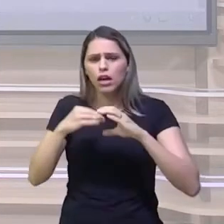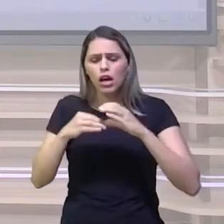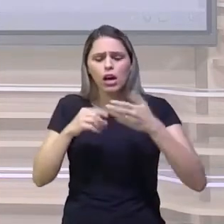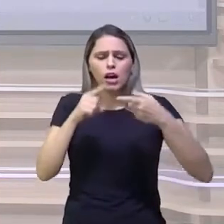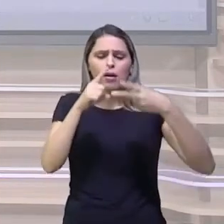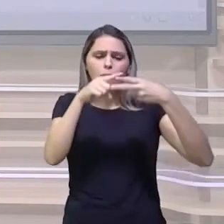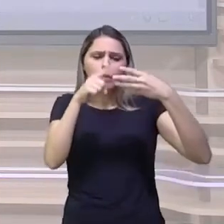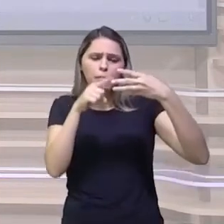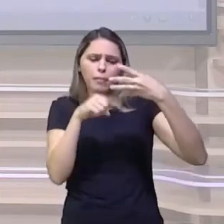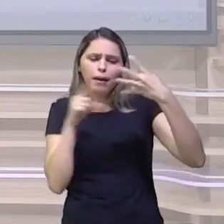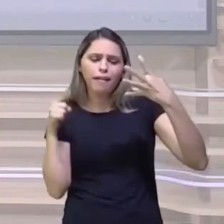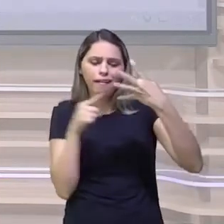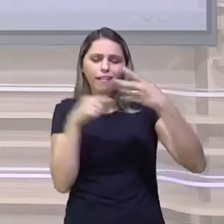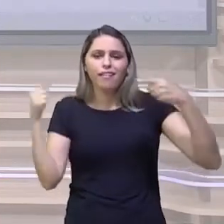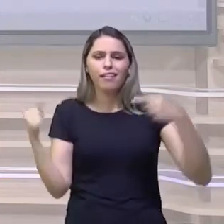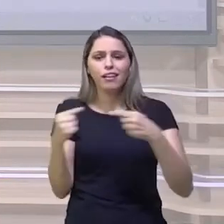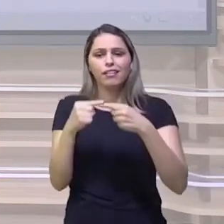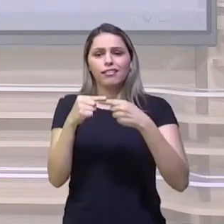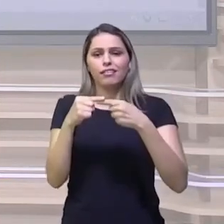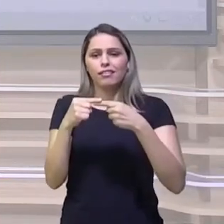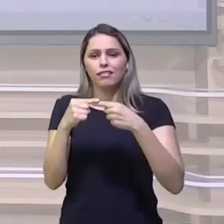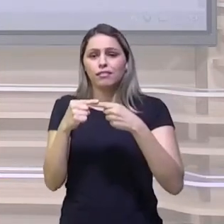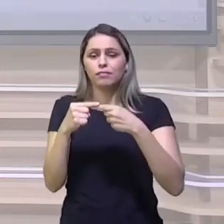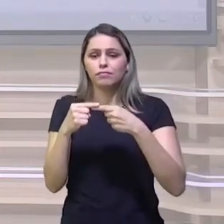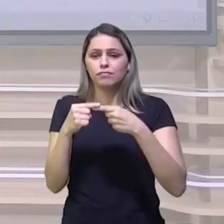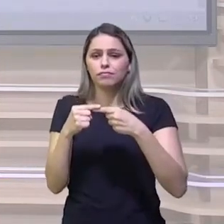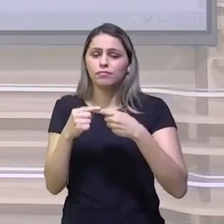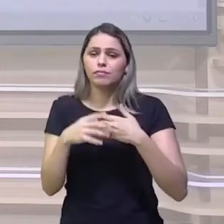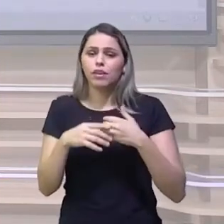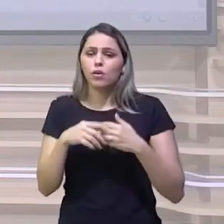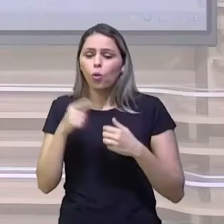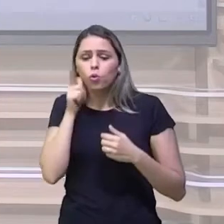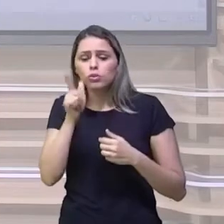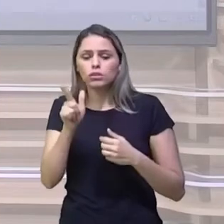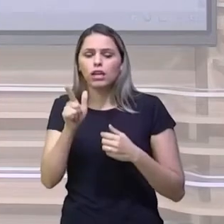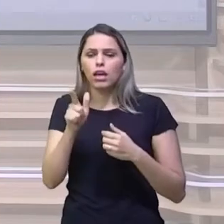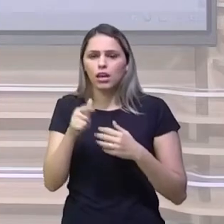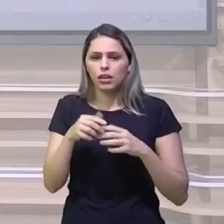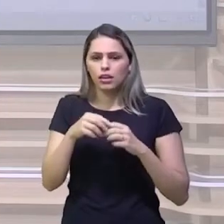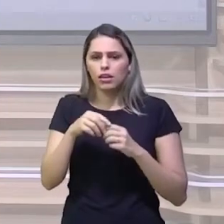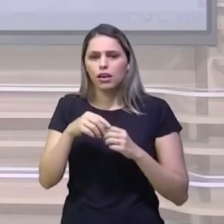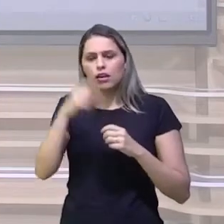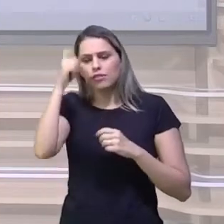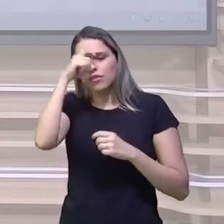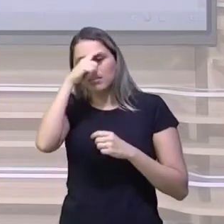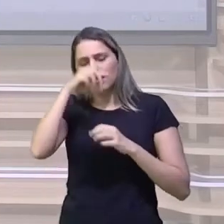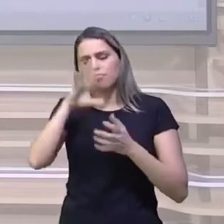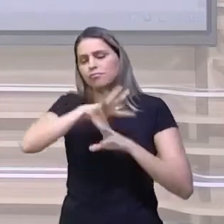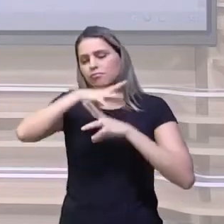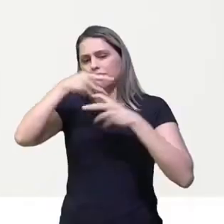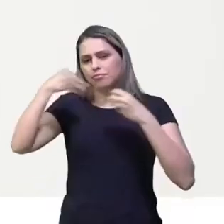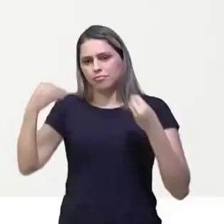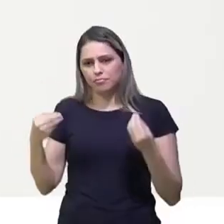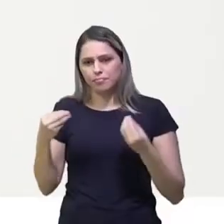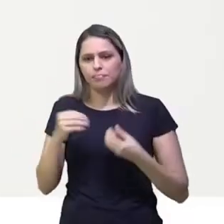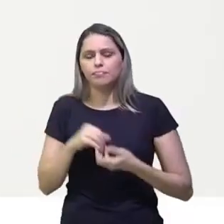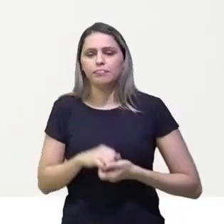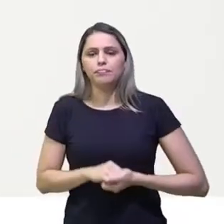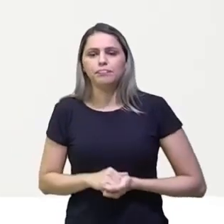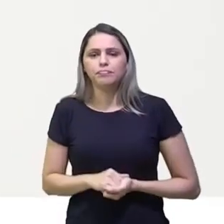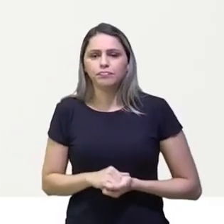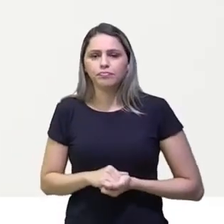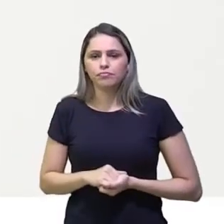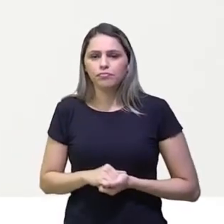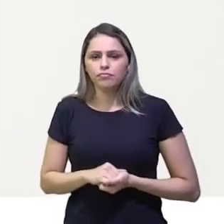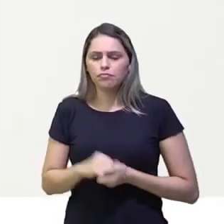trabalhar paródias e você vai identificar e vai conseguir tirar essa sua dificuldade. Vamos aqui continuando, tá? Com